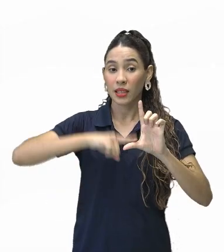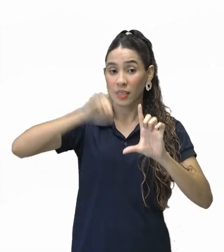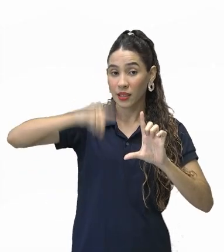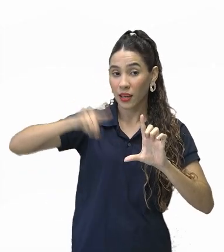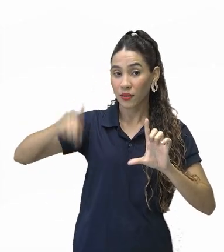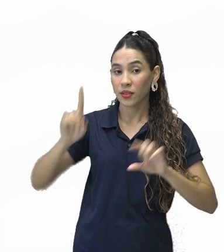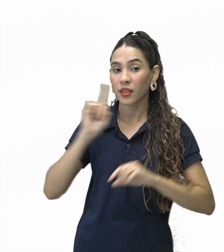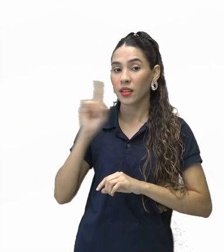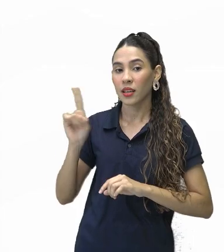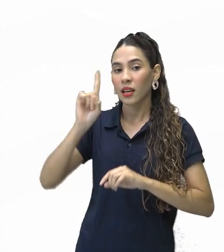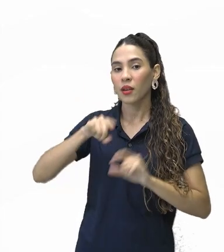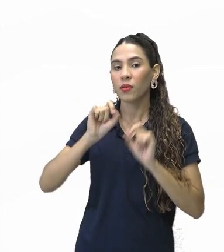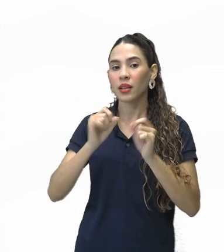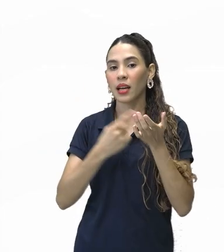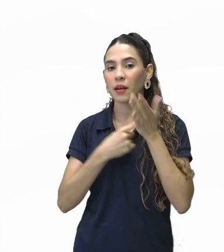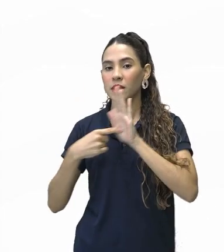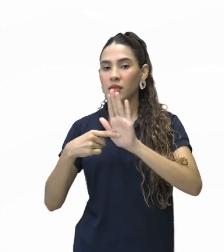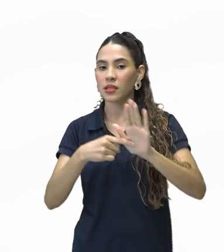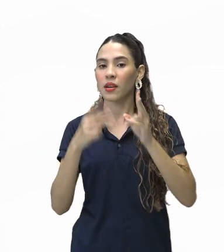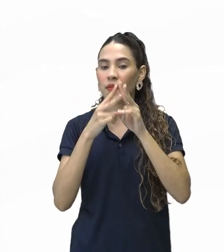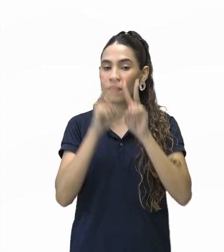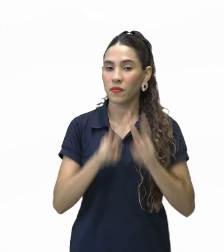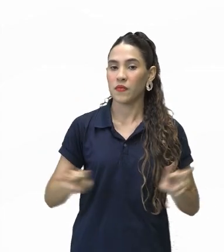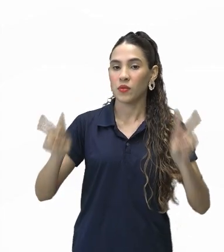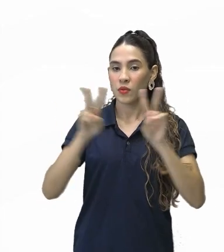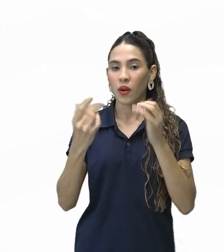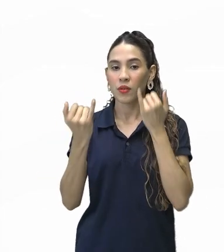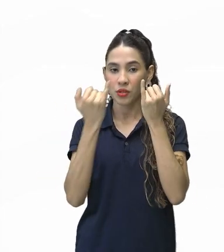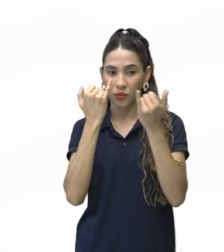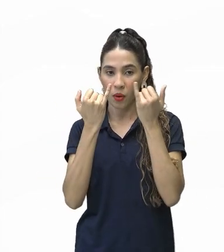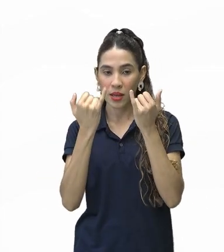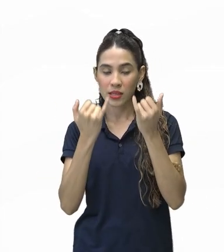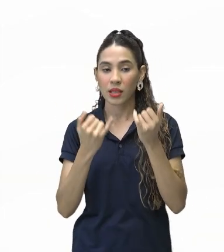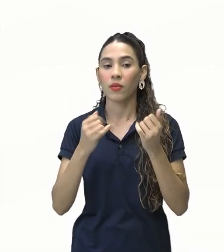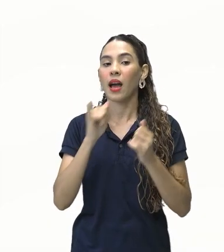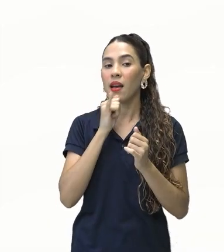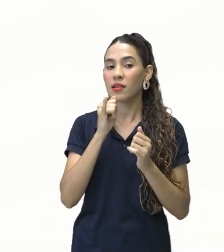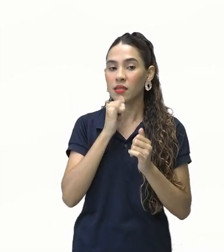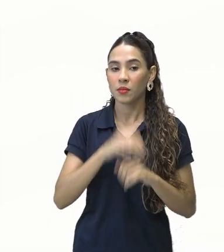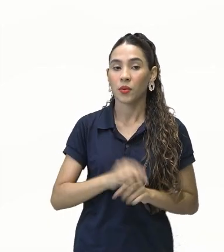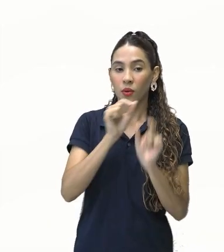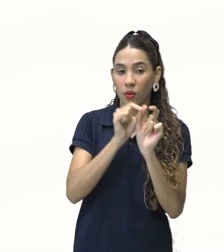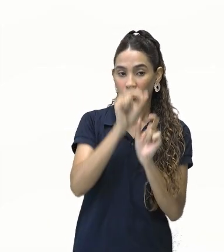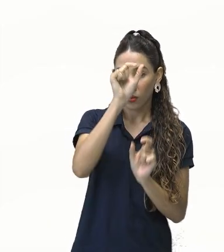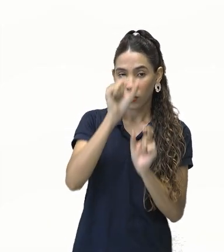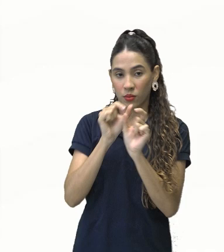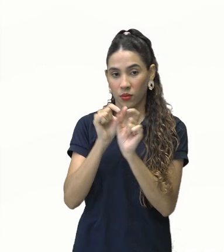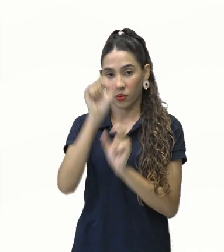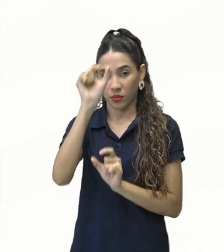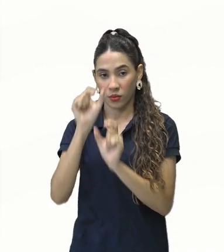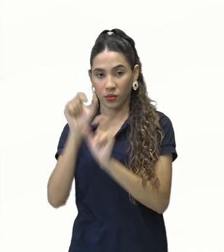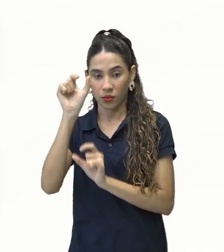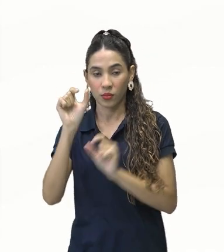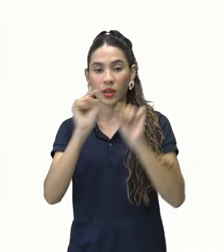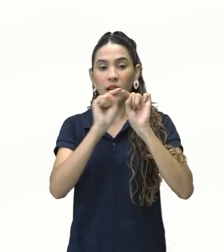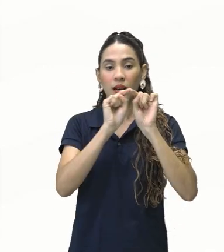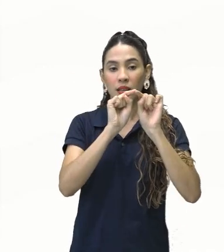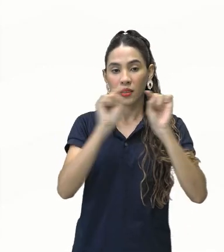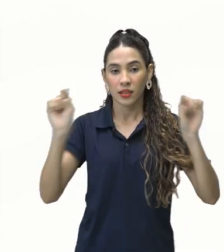Gráficos. Gráficos são representações visuais de dados como coluna,